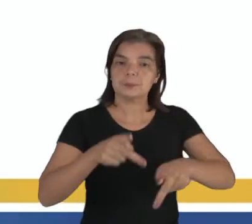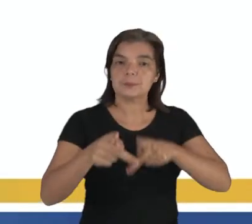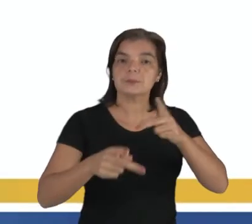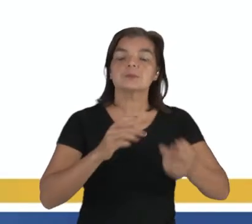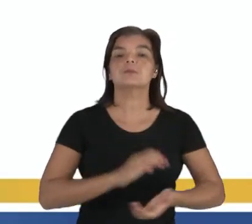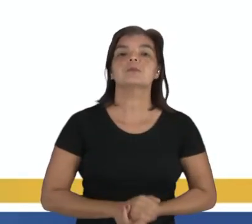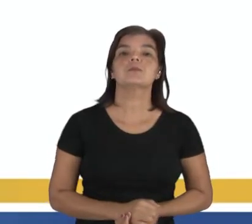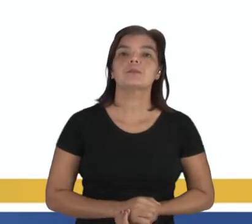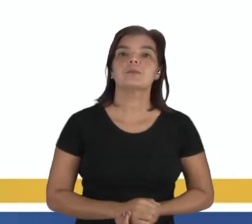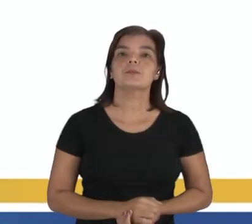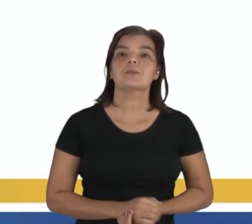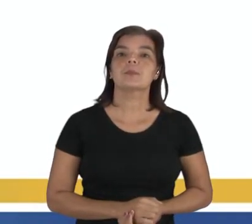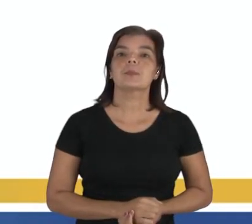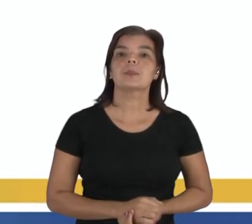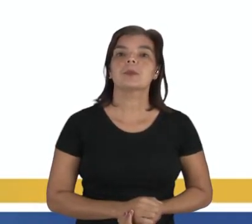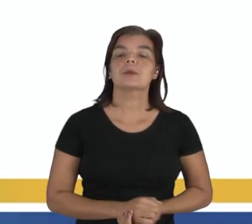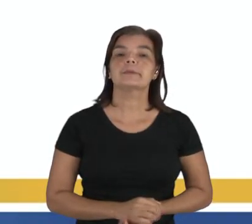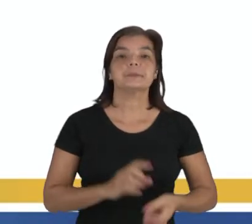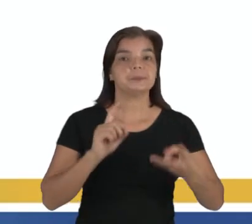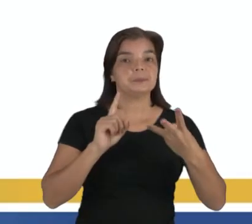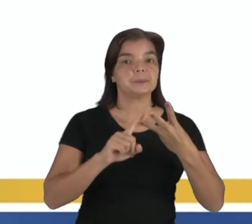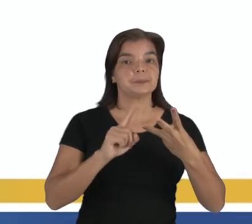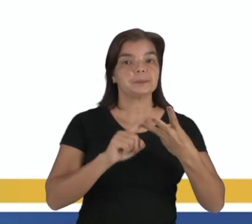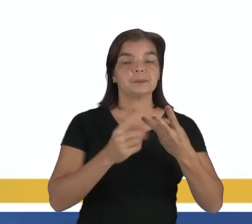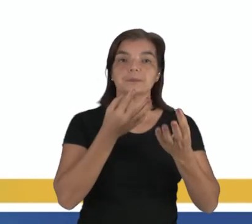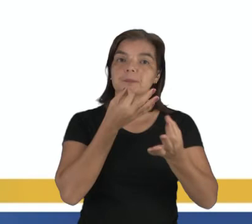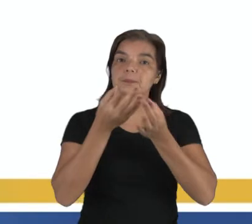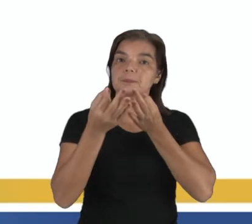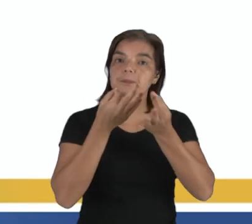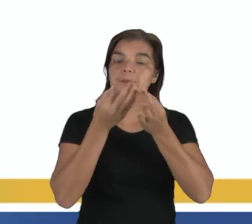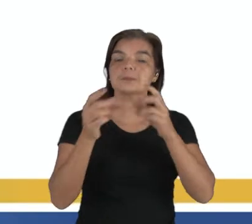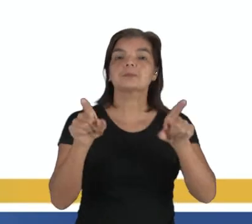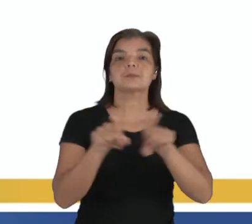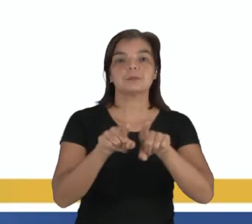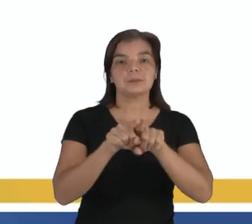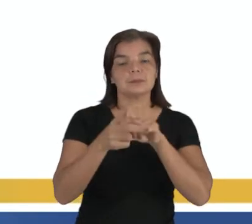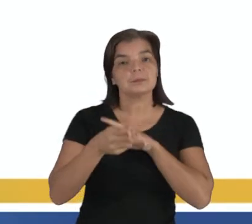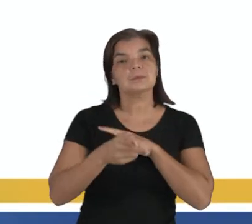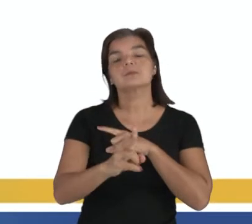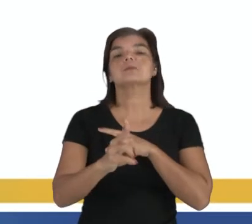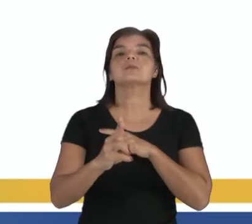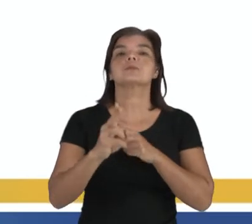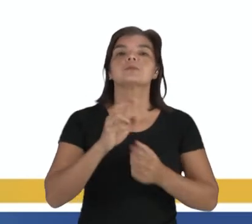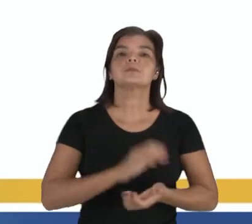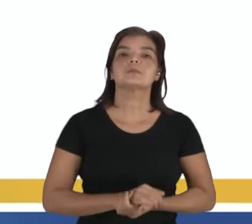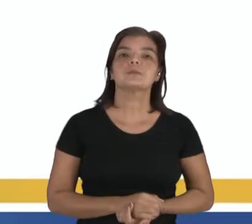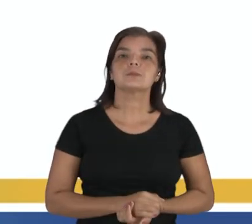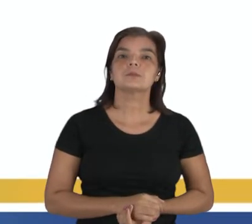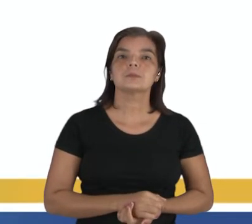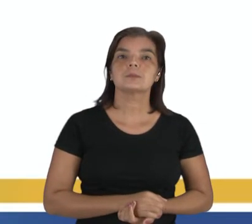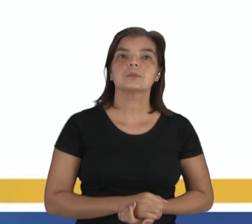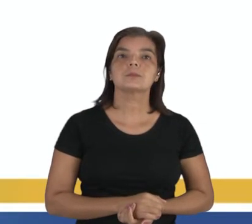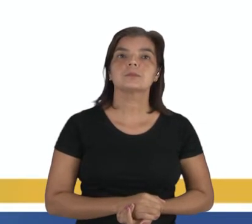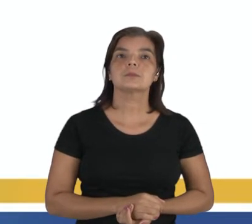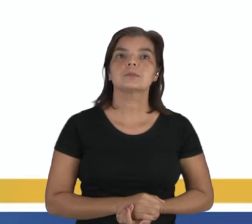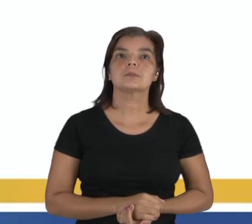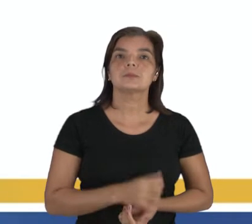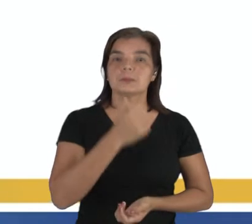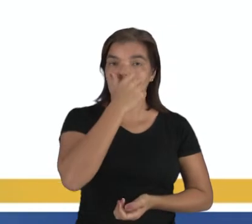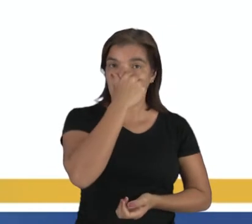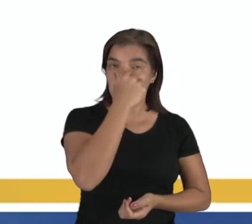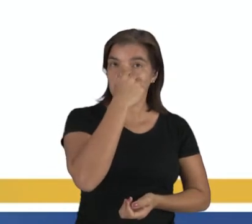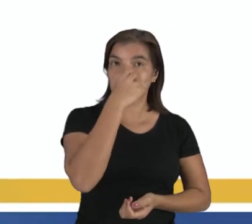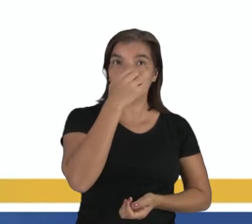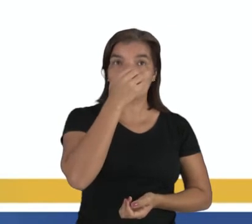população. Vamos agora a um terceiro argumento que ele continua. Ai, eu